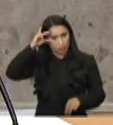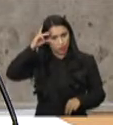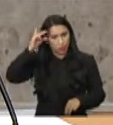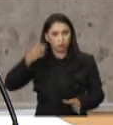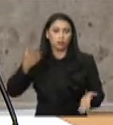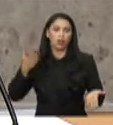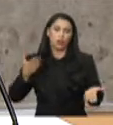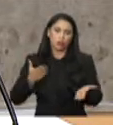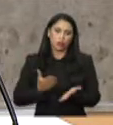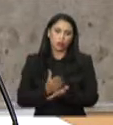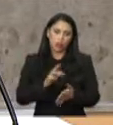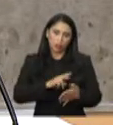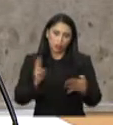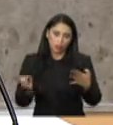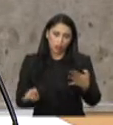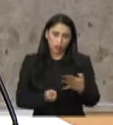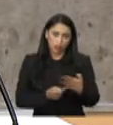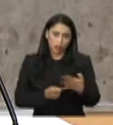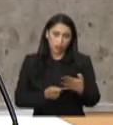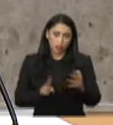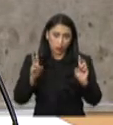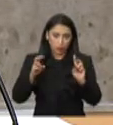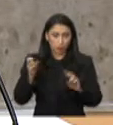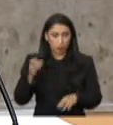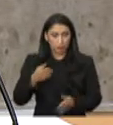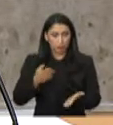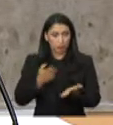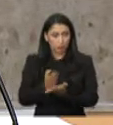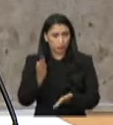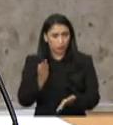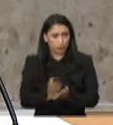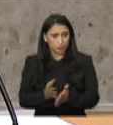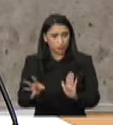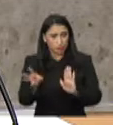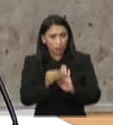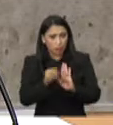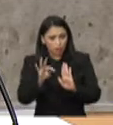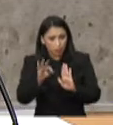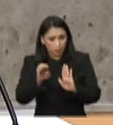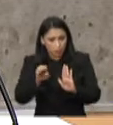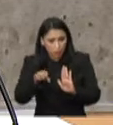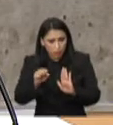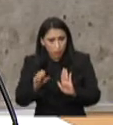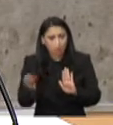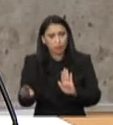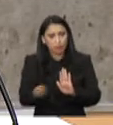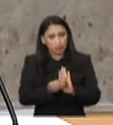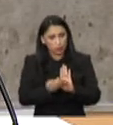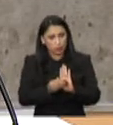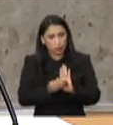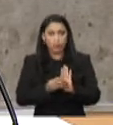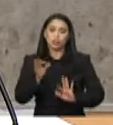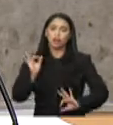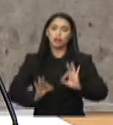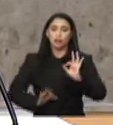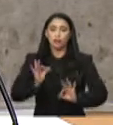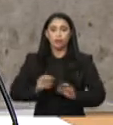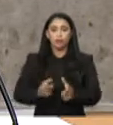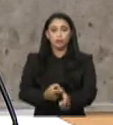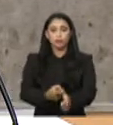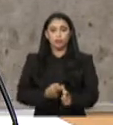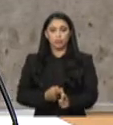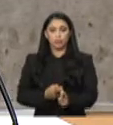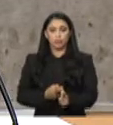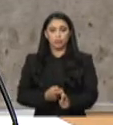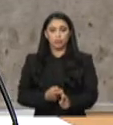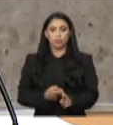para conhecido e no mérito dar-lhe provimento para poder de fixação da casca que consta o julgamento foi